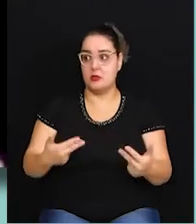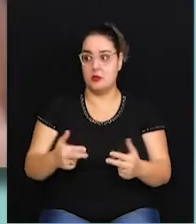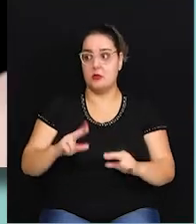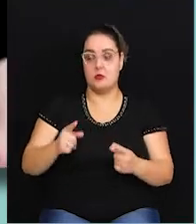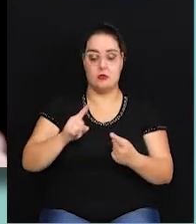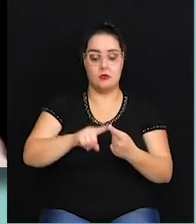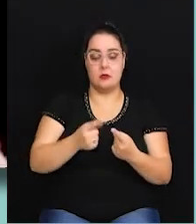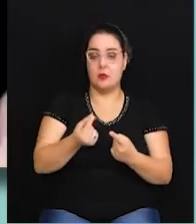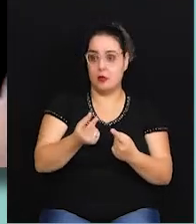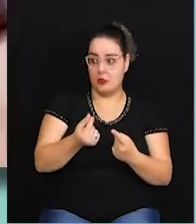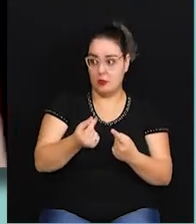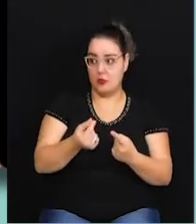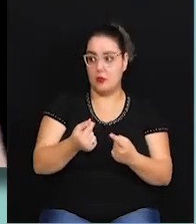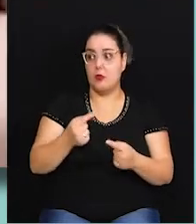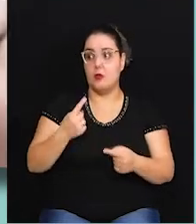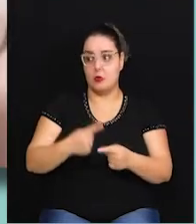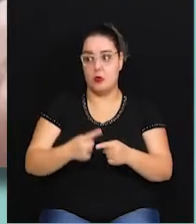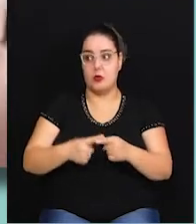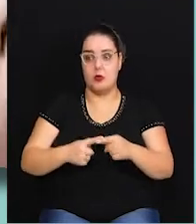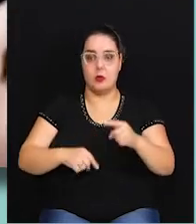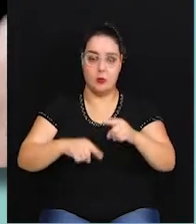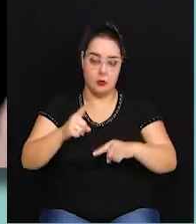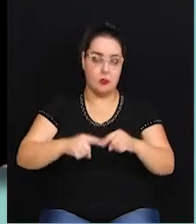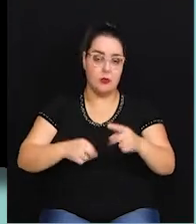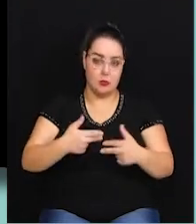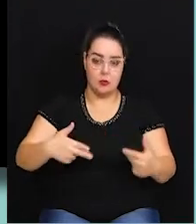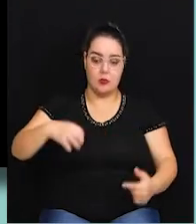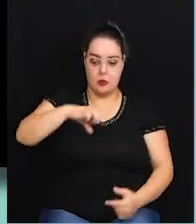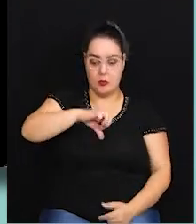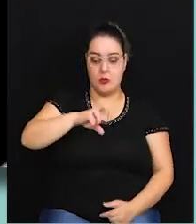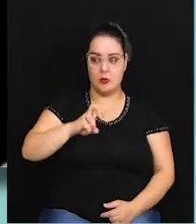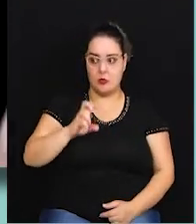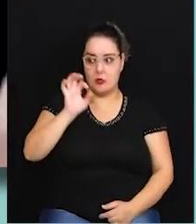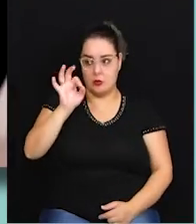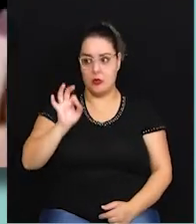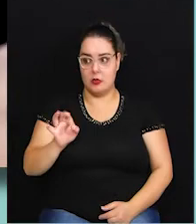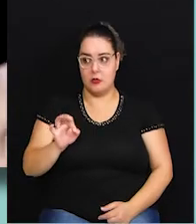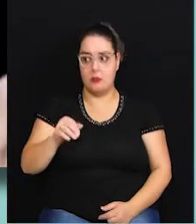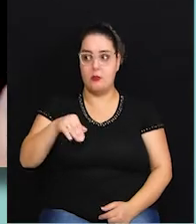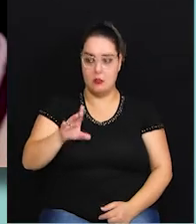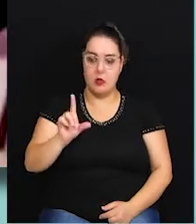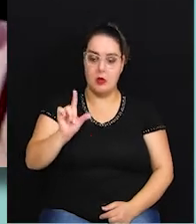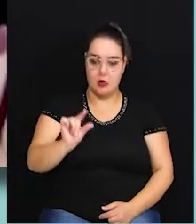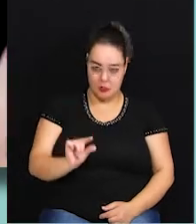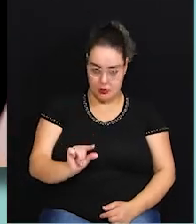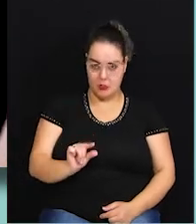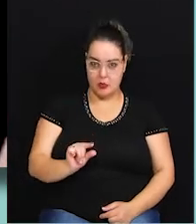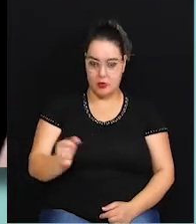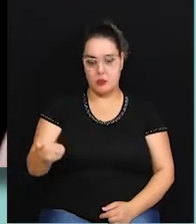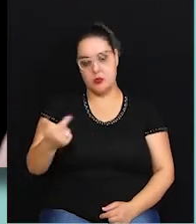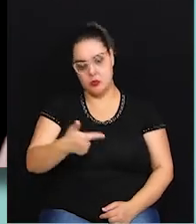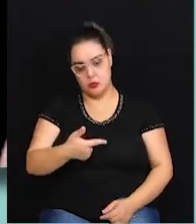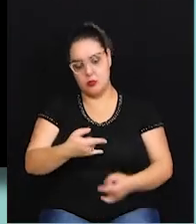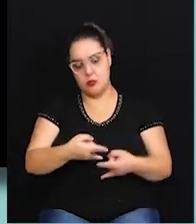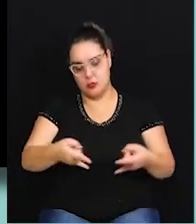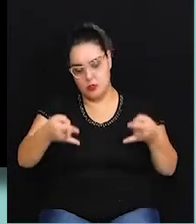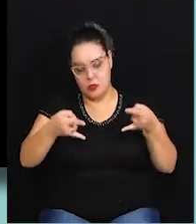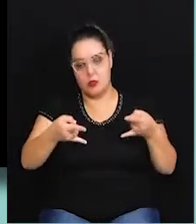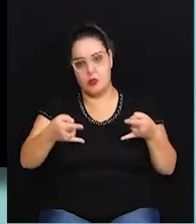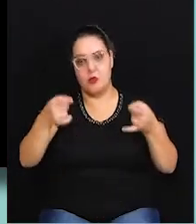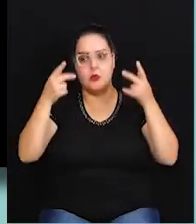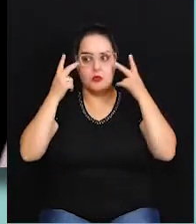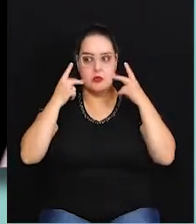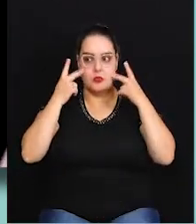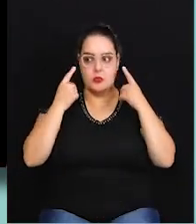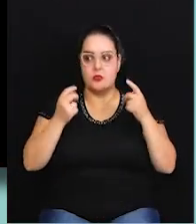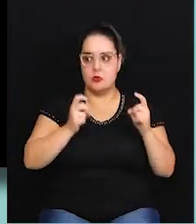coisas. O âmbito econômico, porque o nosso produto é 95% mais barato do que os absorventes que são